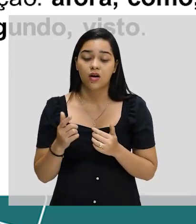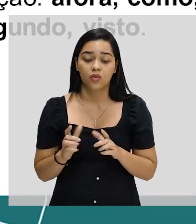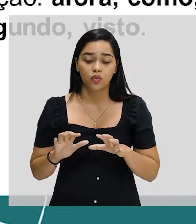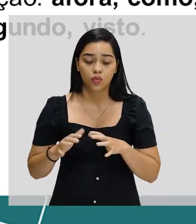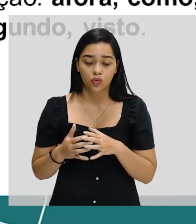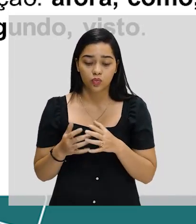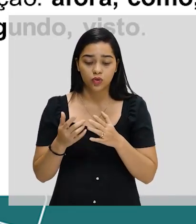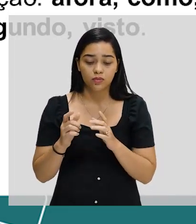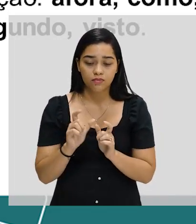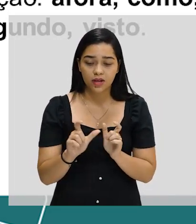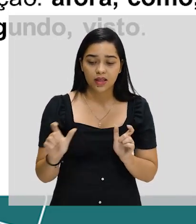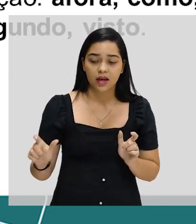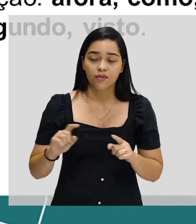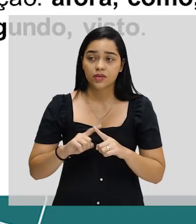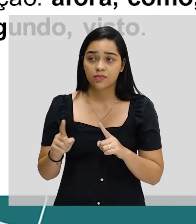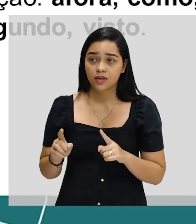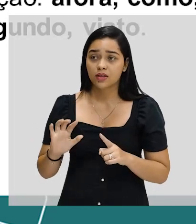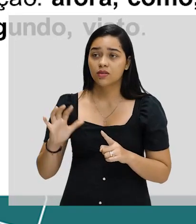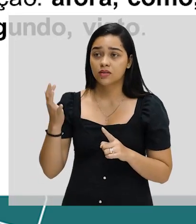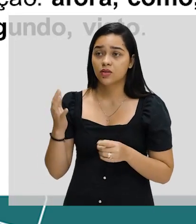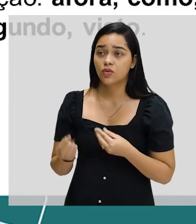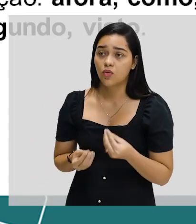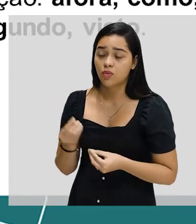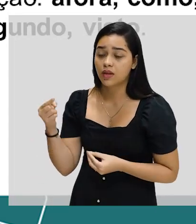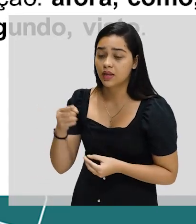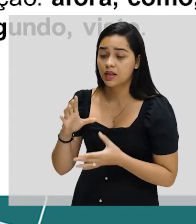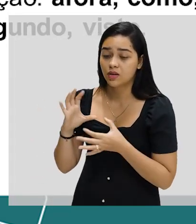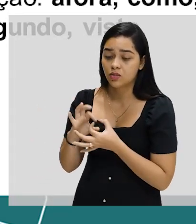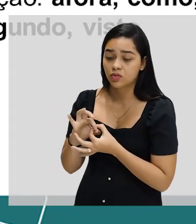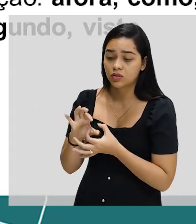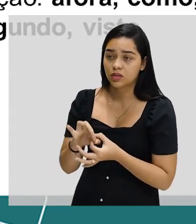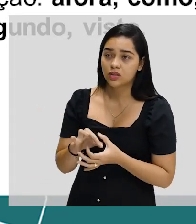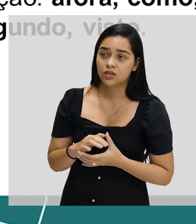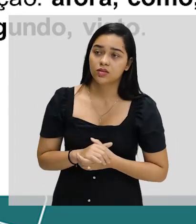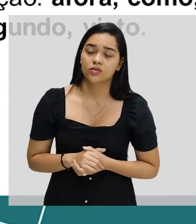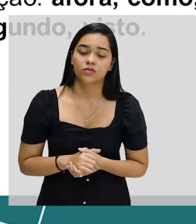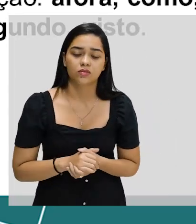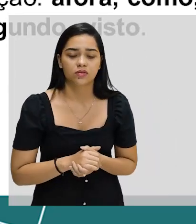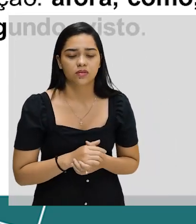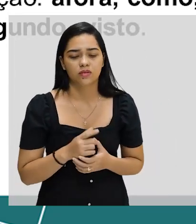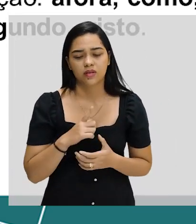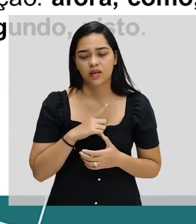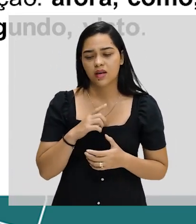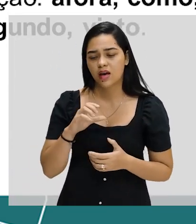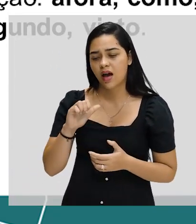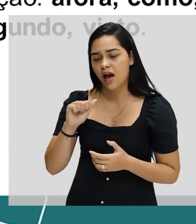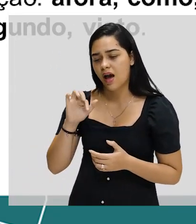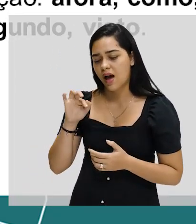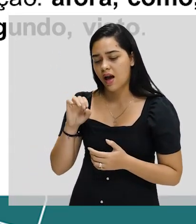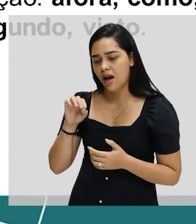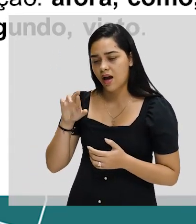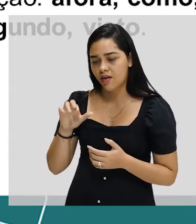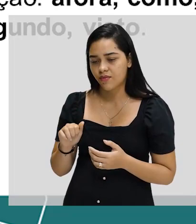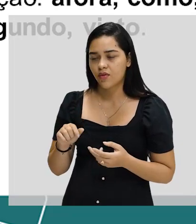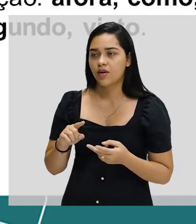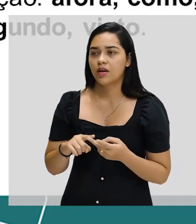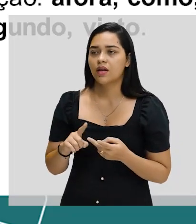de palavras, mas vão funcionar como preposição naquele contexto. Então, por exemplo, afora,